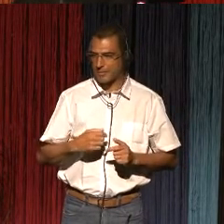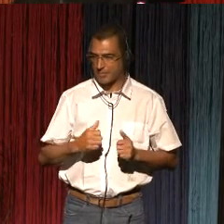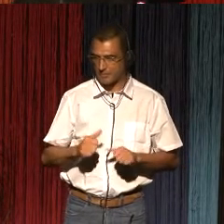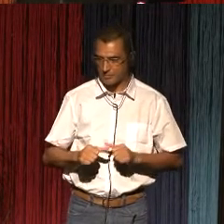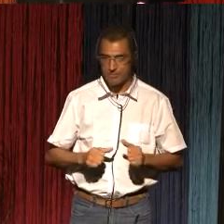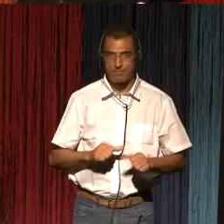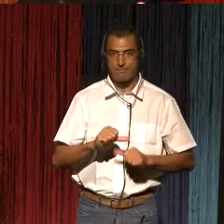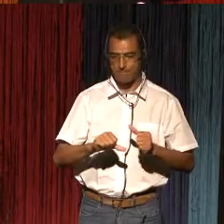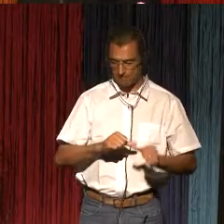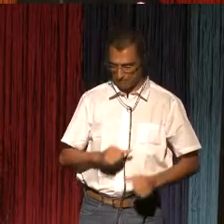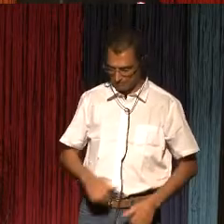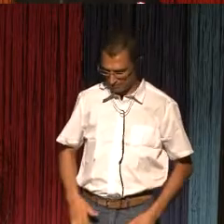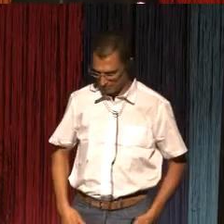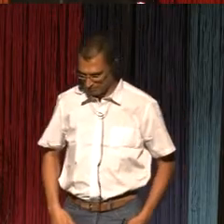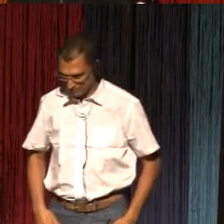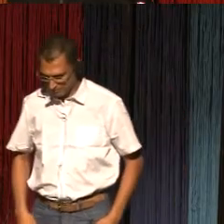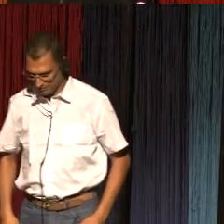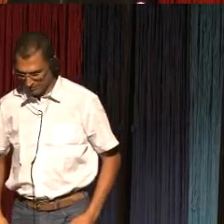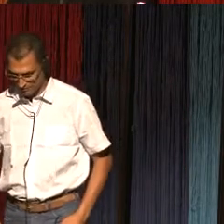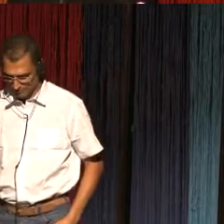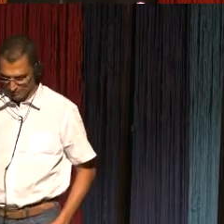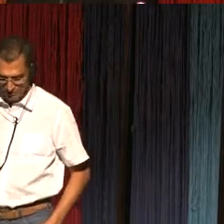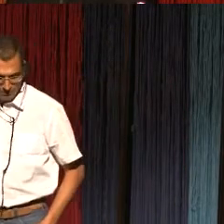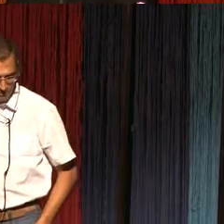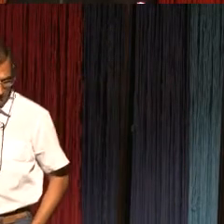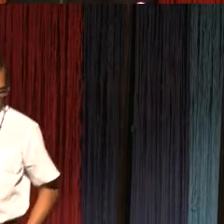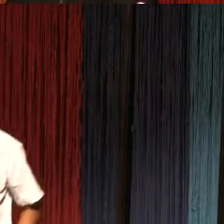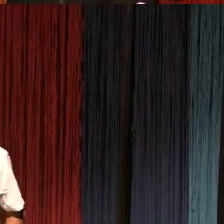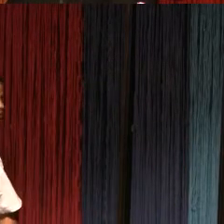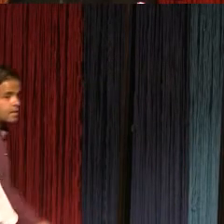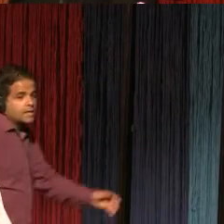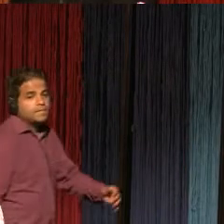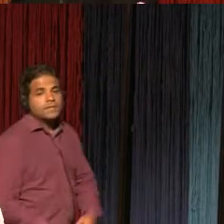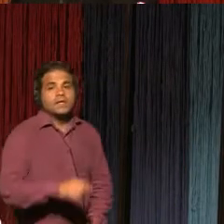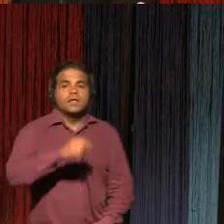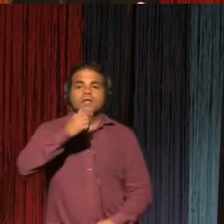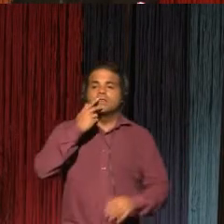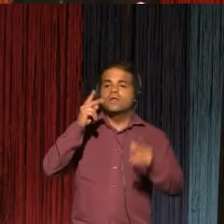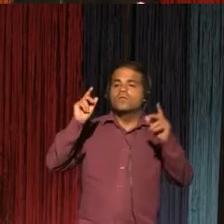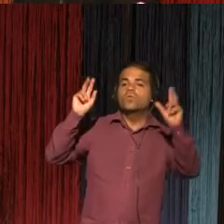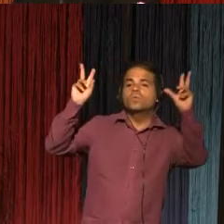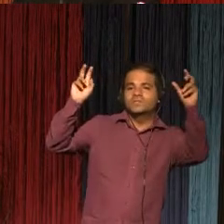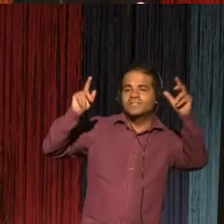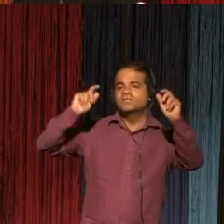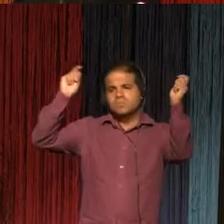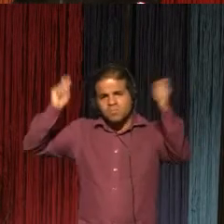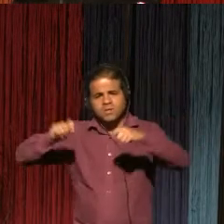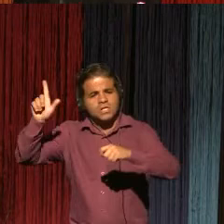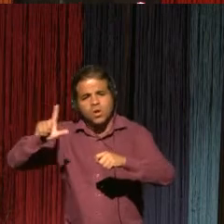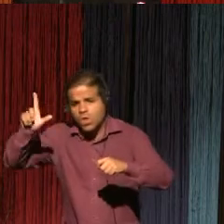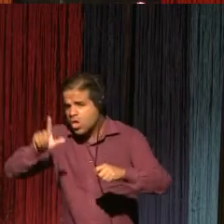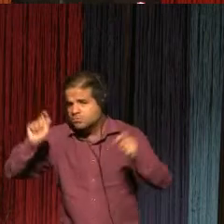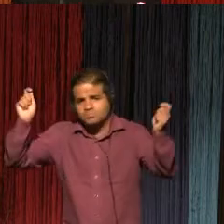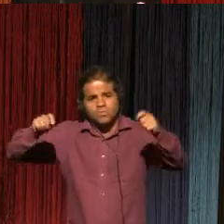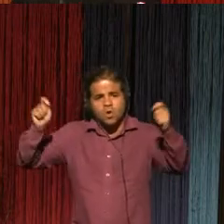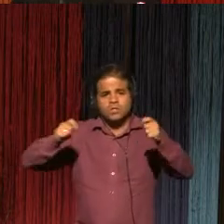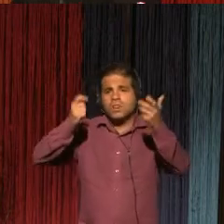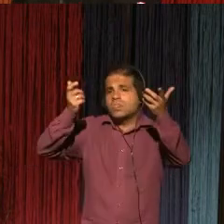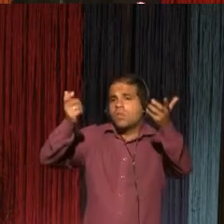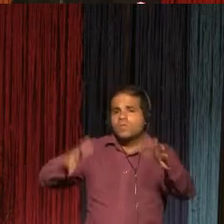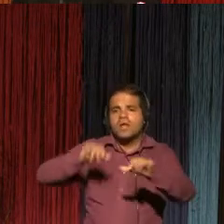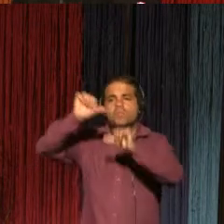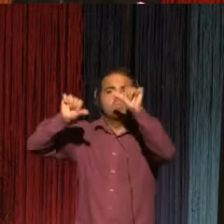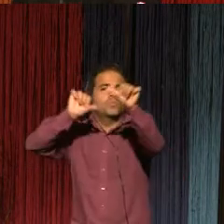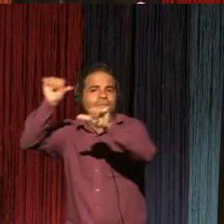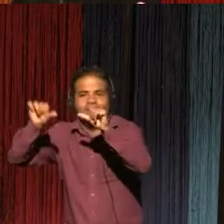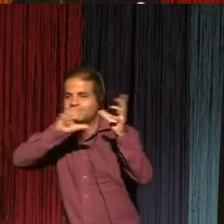sensação de insegurança são a mesma coisa. Ele falou o seguinte, olha, pode ser óbvio não querer